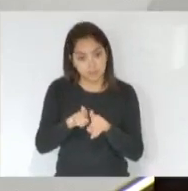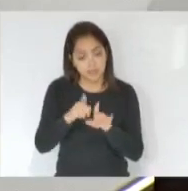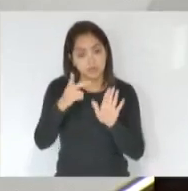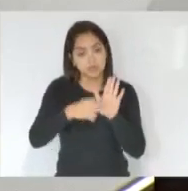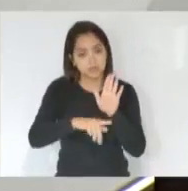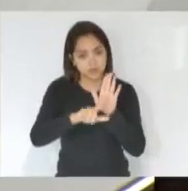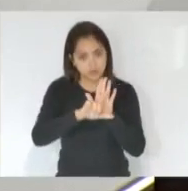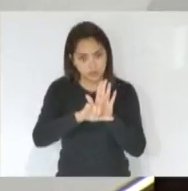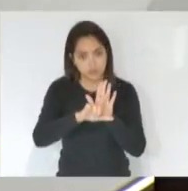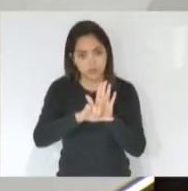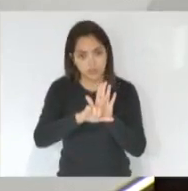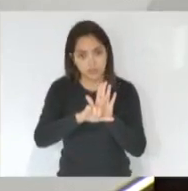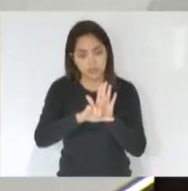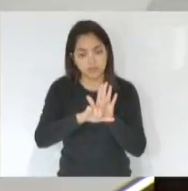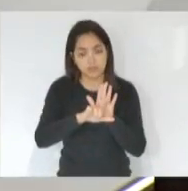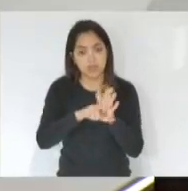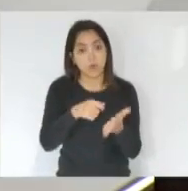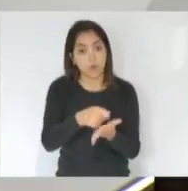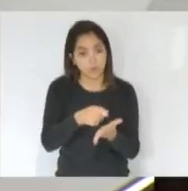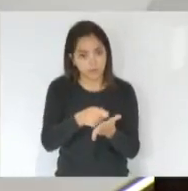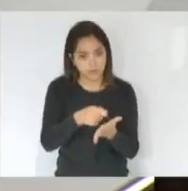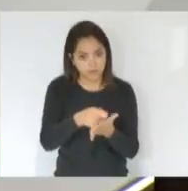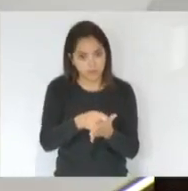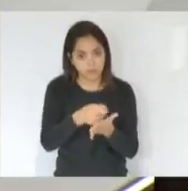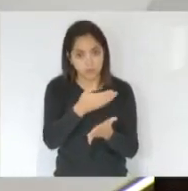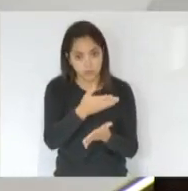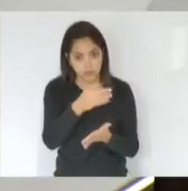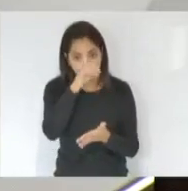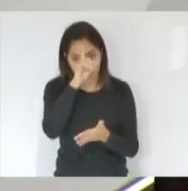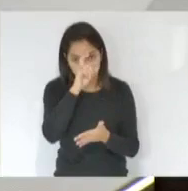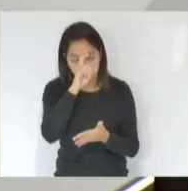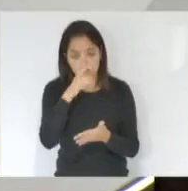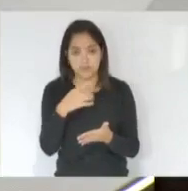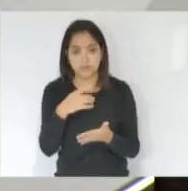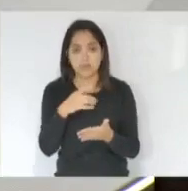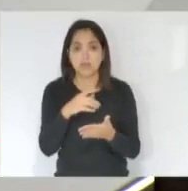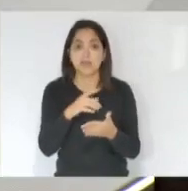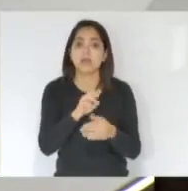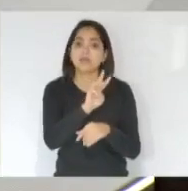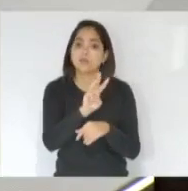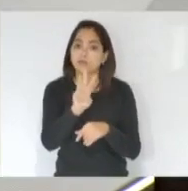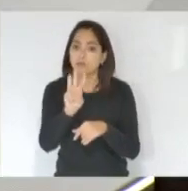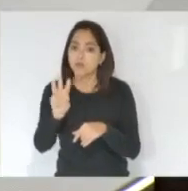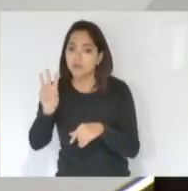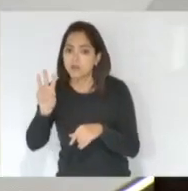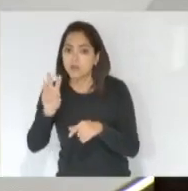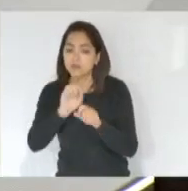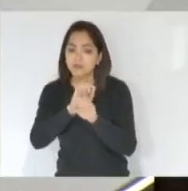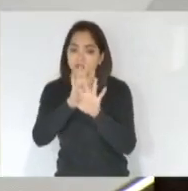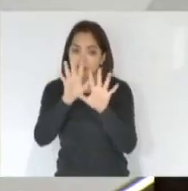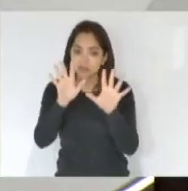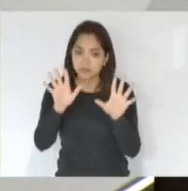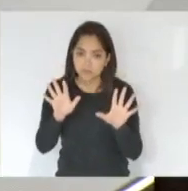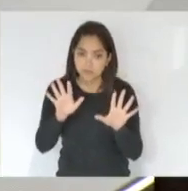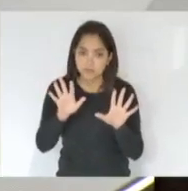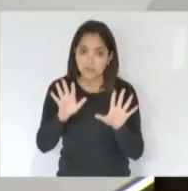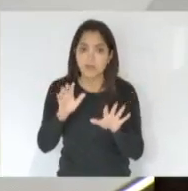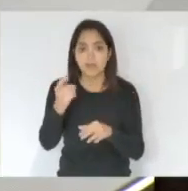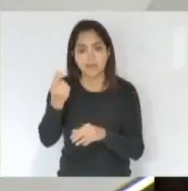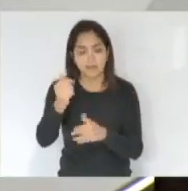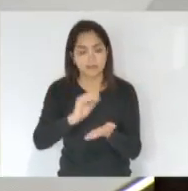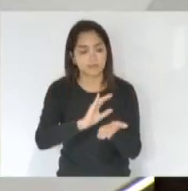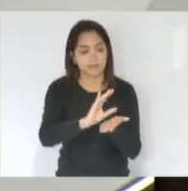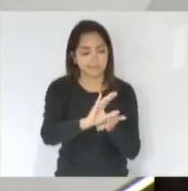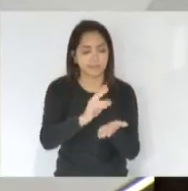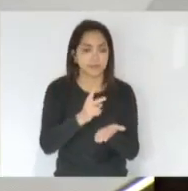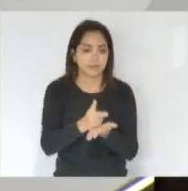tramita, obrigando os hospitais filantrópicos a ter portal de transparência para assim poder continuar recebendo recursos